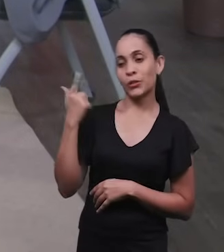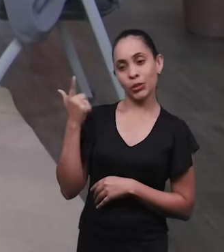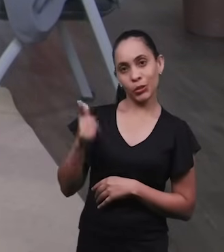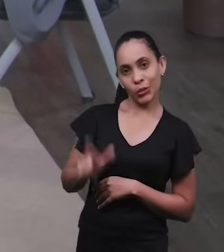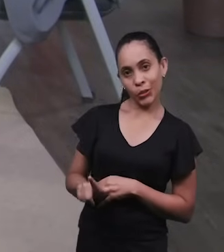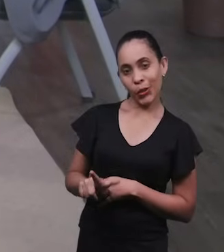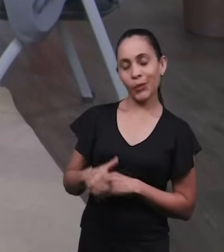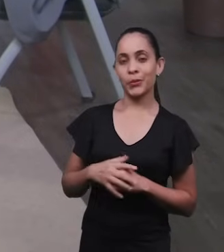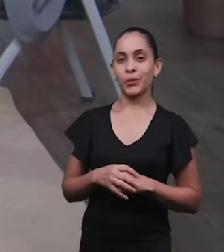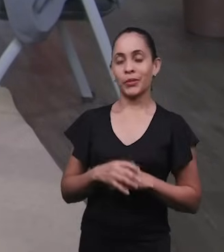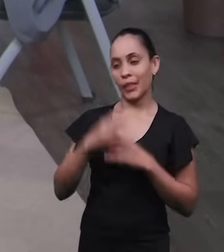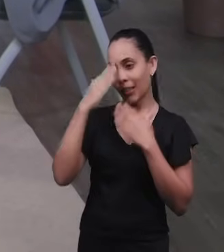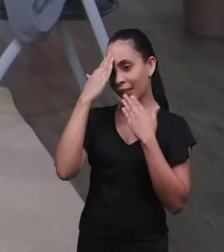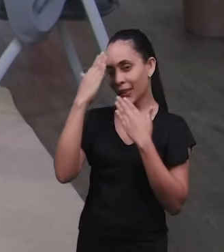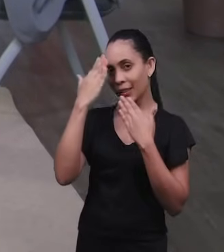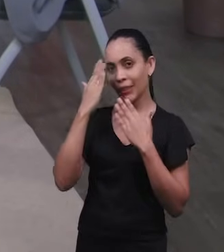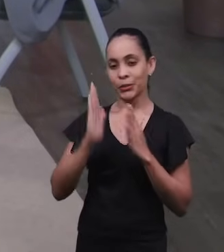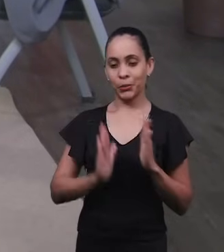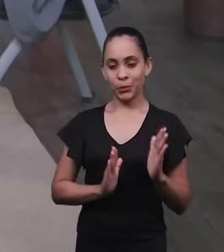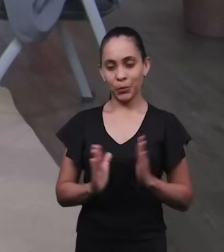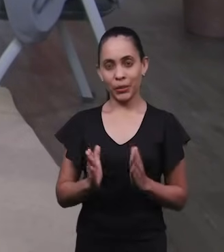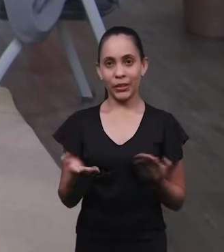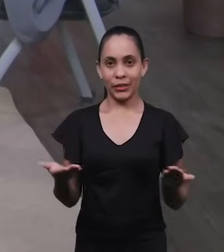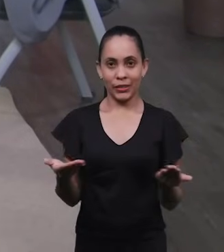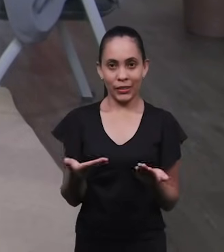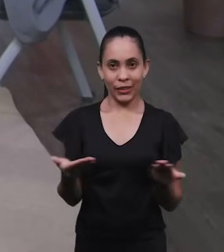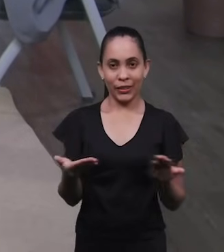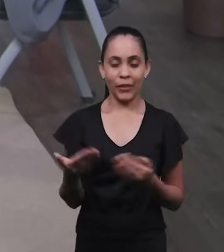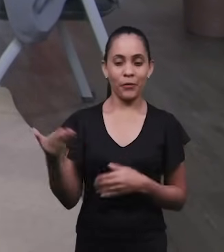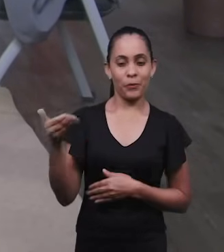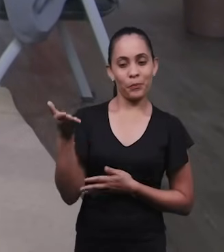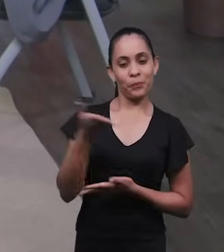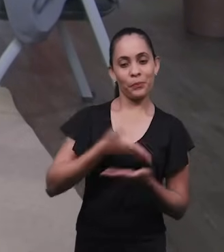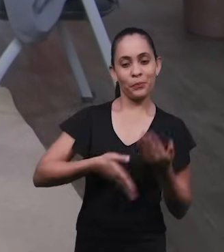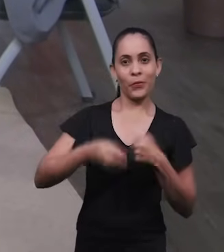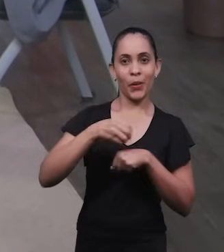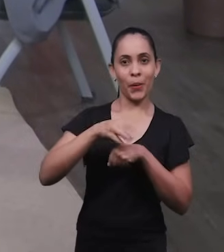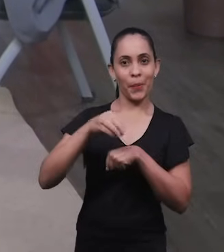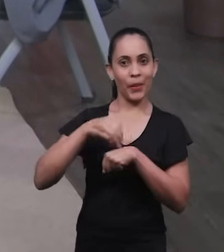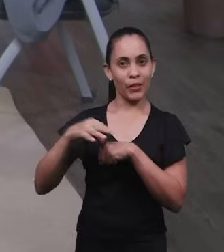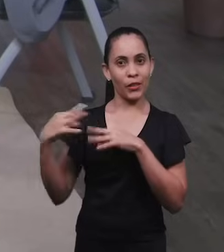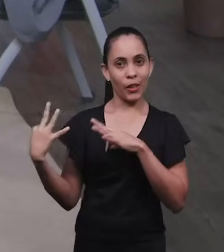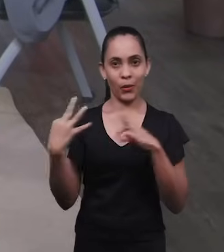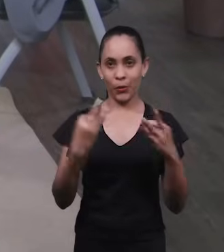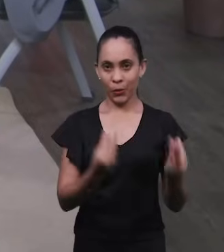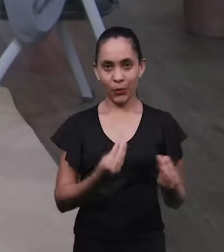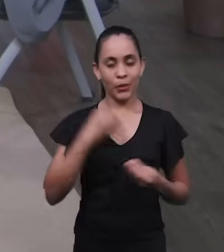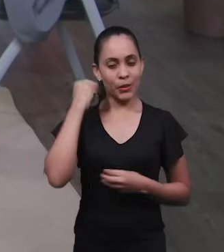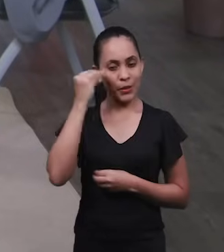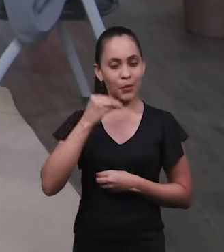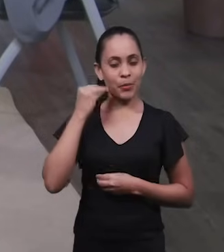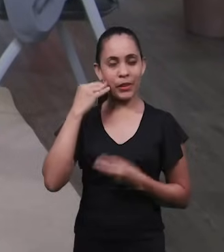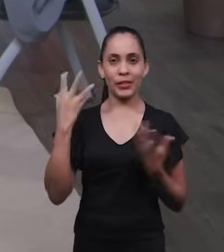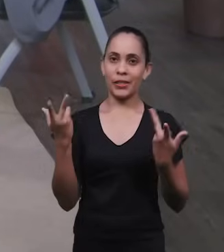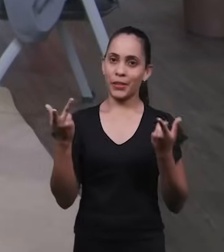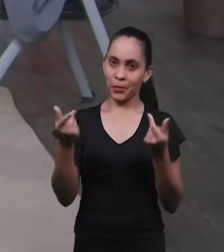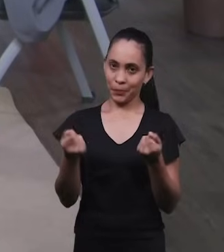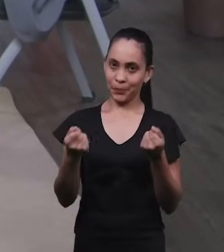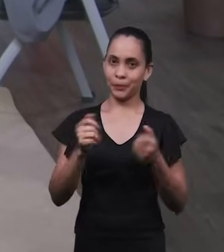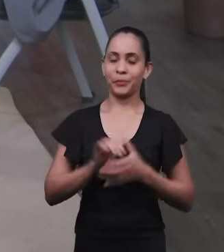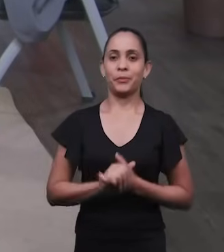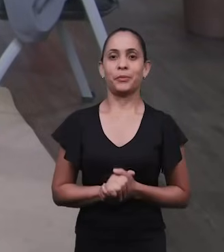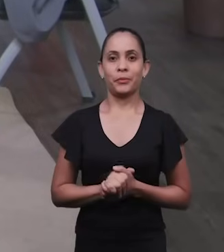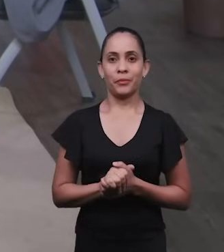uma vez, Glória a Deus. Glória a Deus. agradeço Amém. pelo tempo dos pastores Amém. de vir aqui Glória a Deus. compartilhar conosco e com todos essas maravilhas